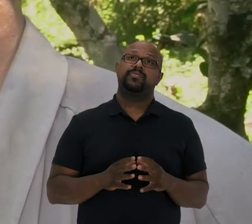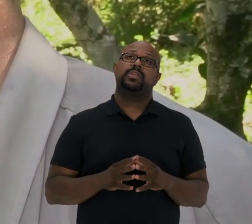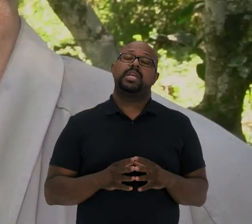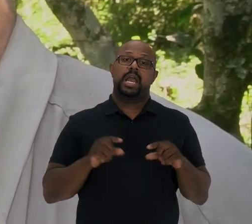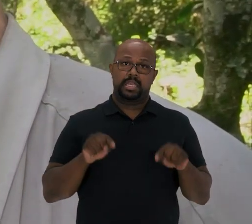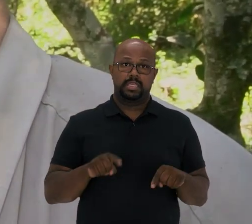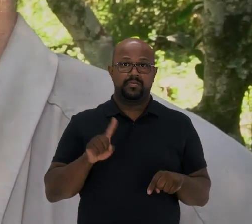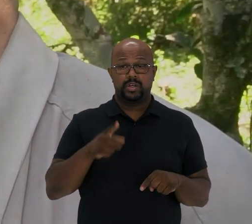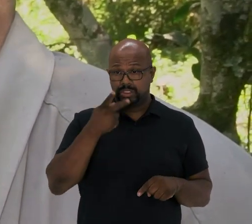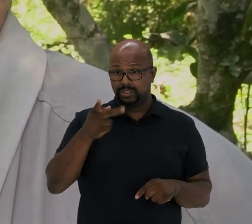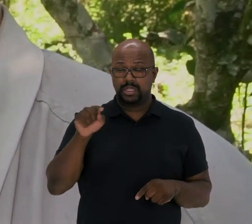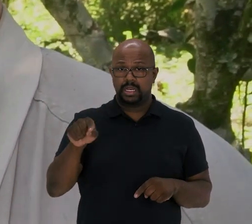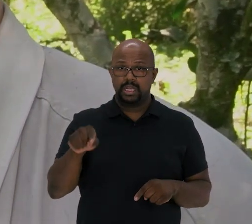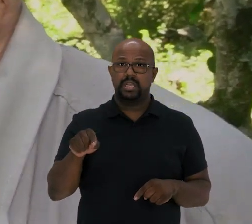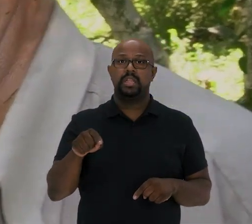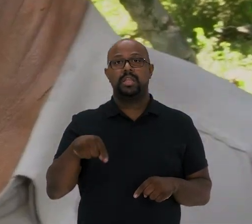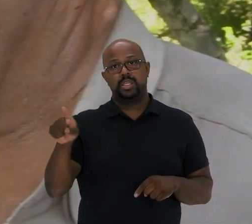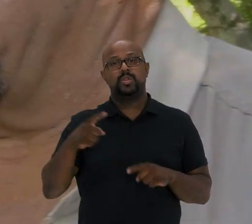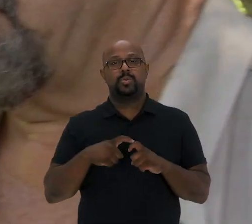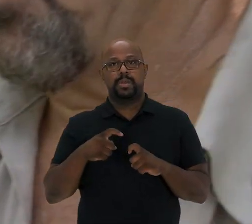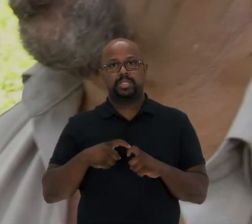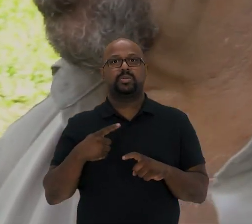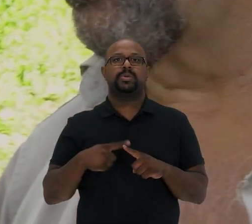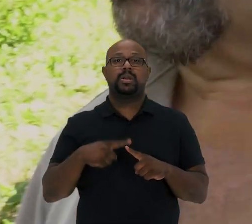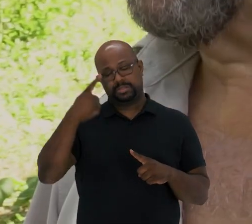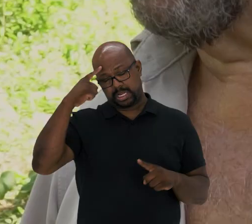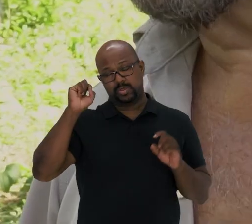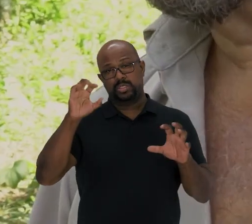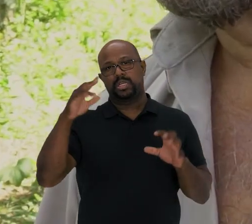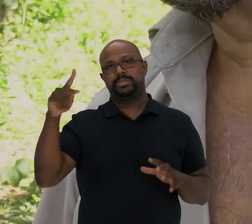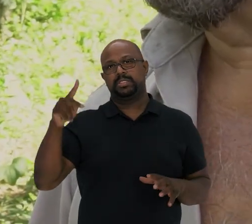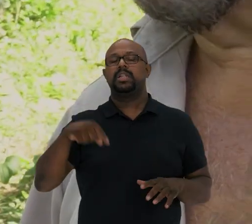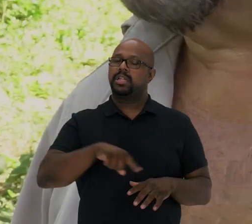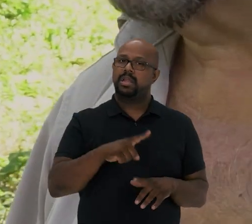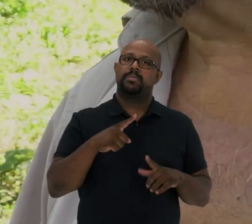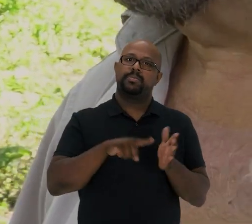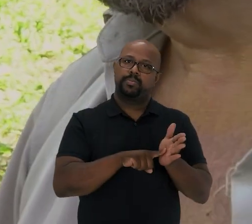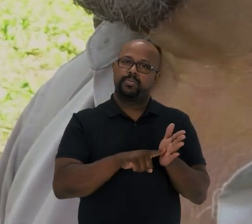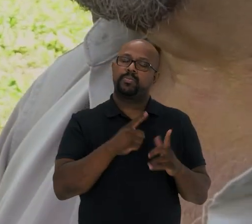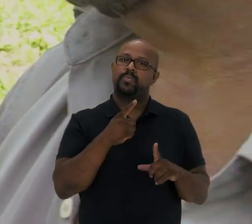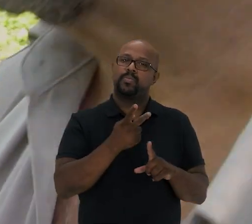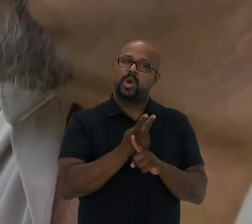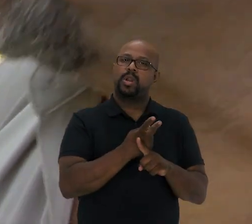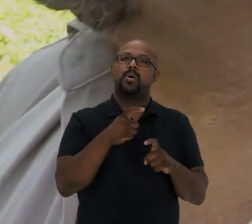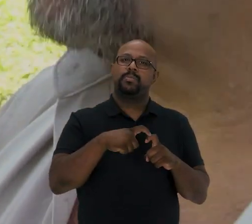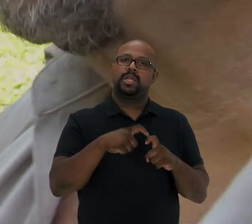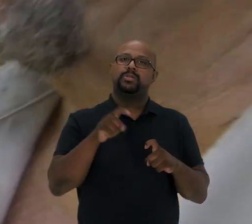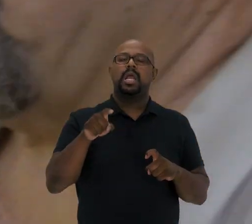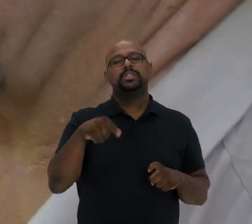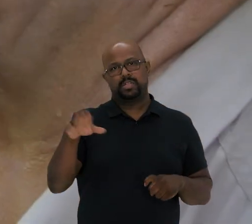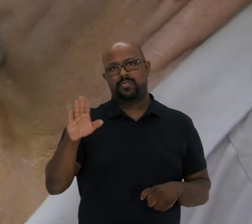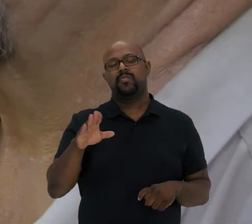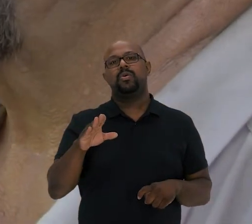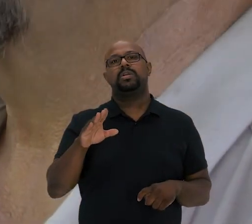inclusive aqui foi dito para ele ir no médico por causa das dores de cabeça dele, que ele deveria procurar um médico, que acho